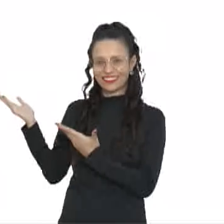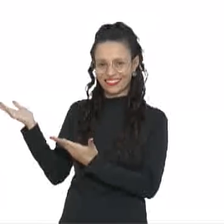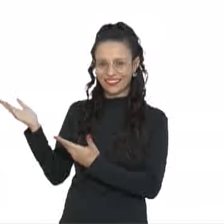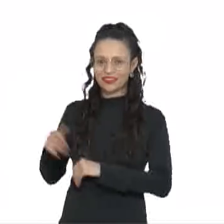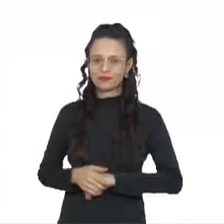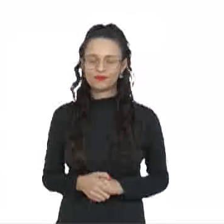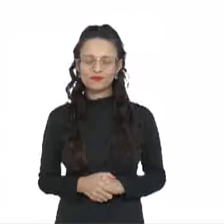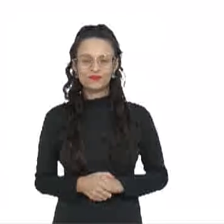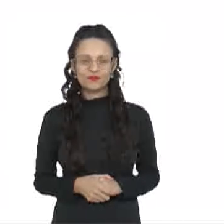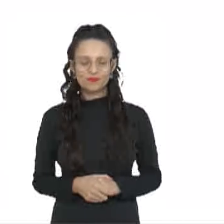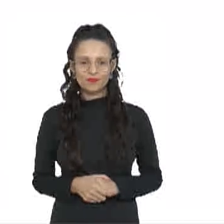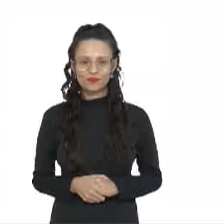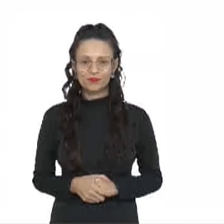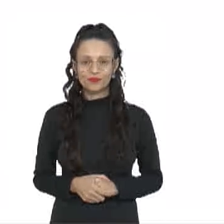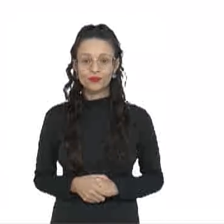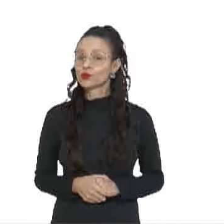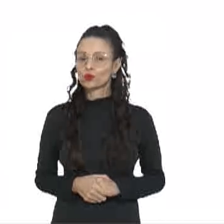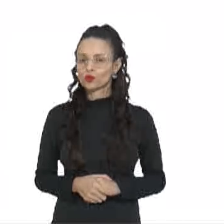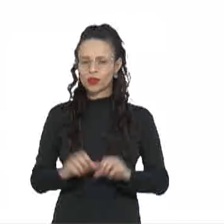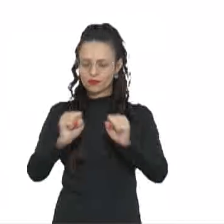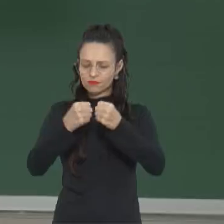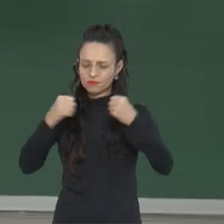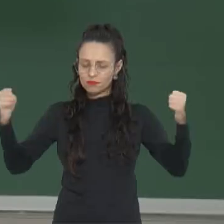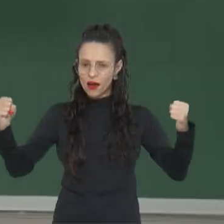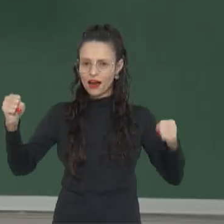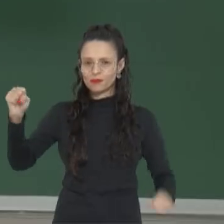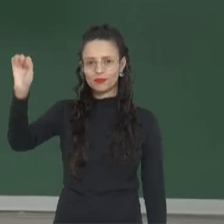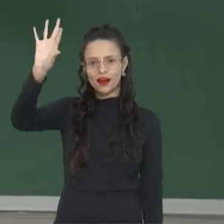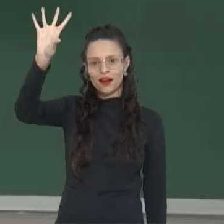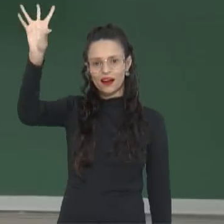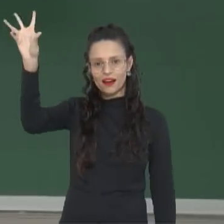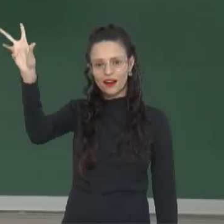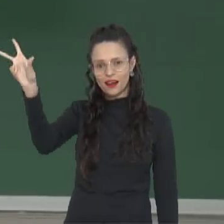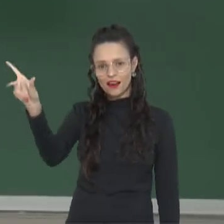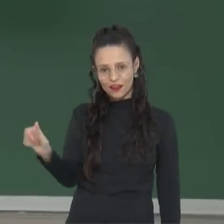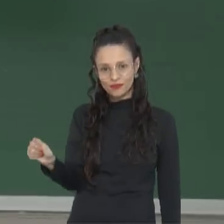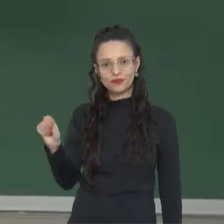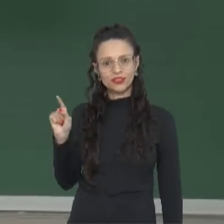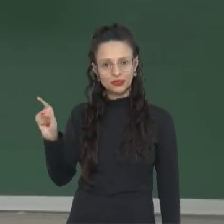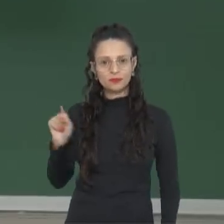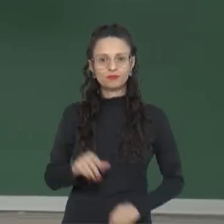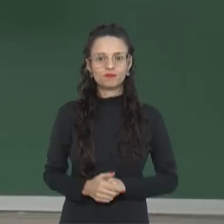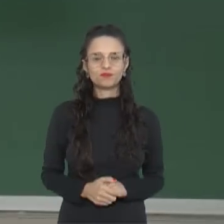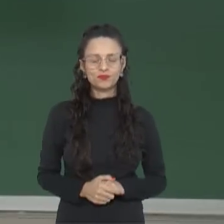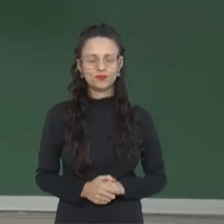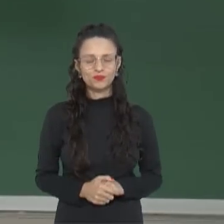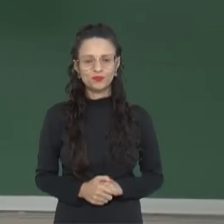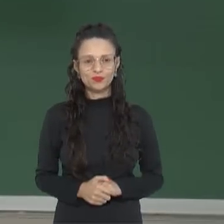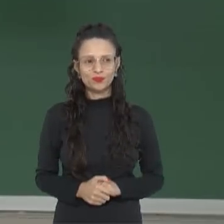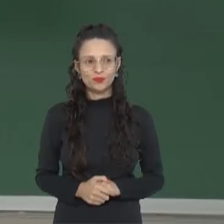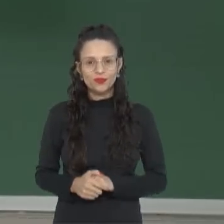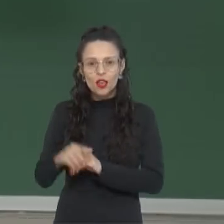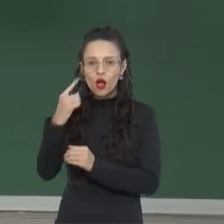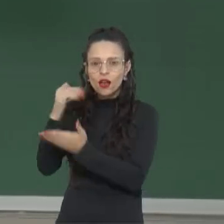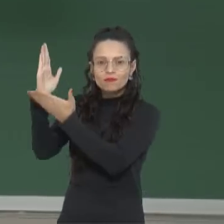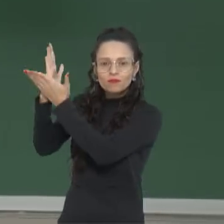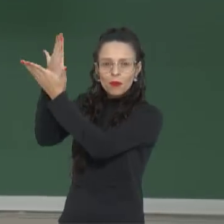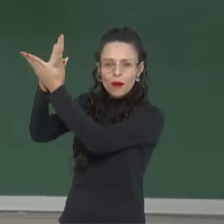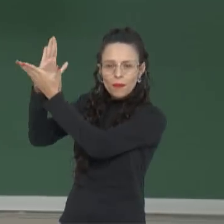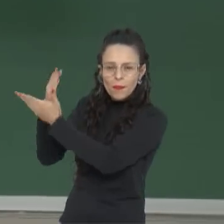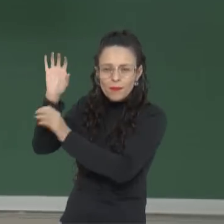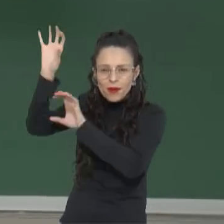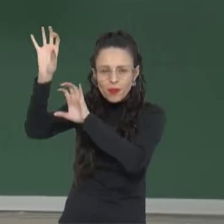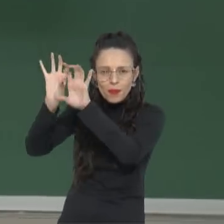tela. Você tem aí o mapa do continente africano. E as divisões dos países,